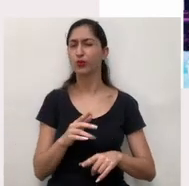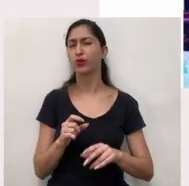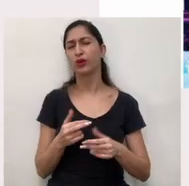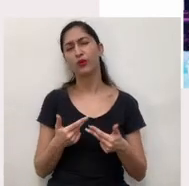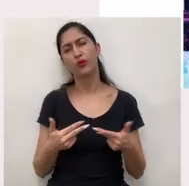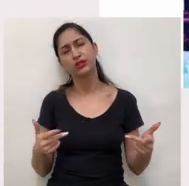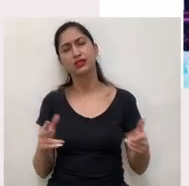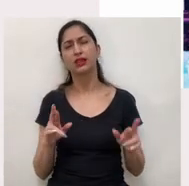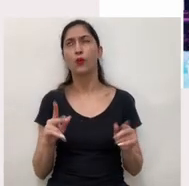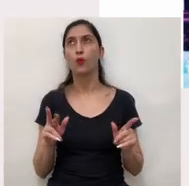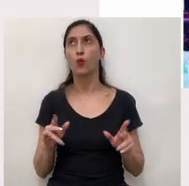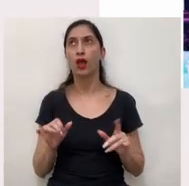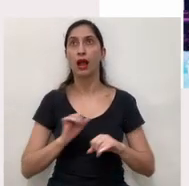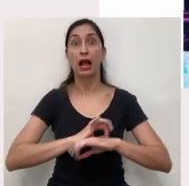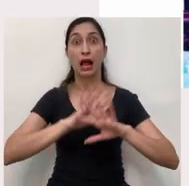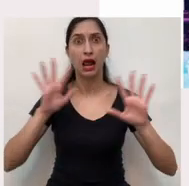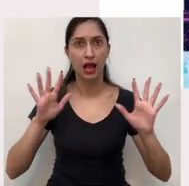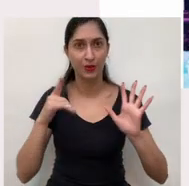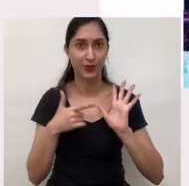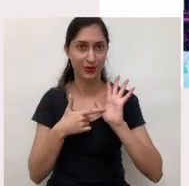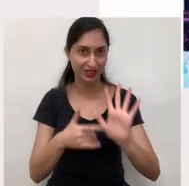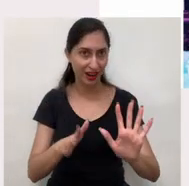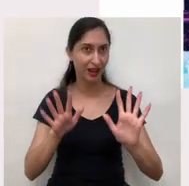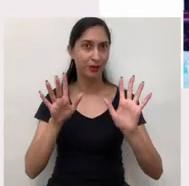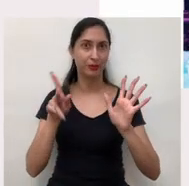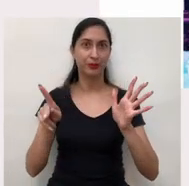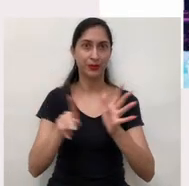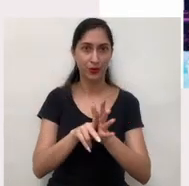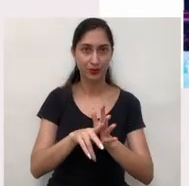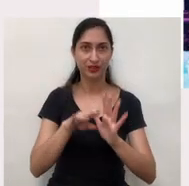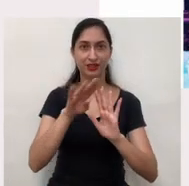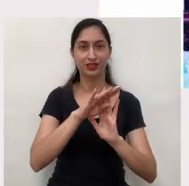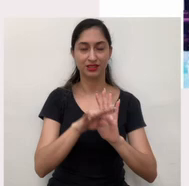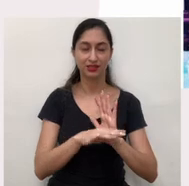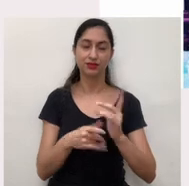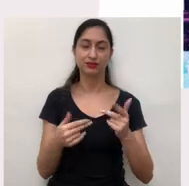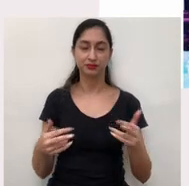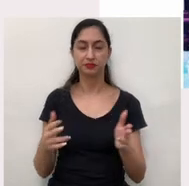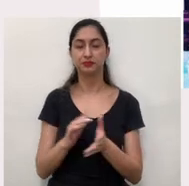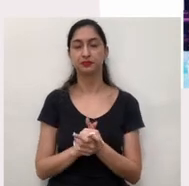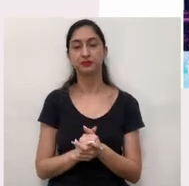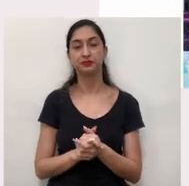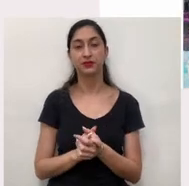obviamente, na lista da preservação, né? Pode passar.